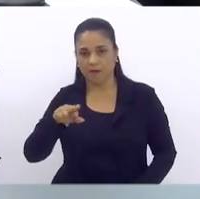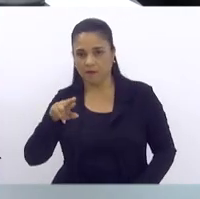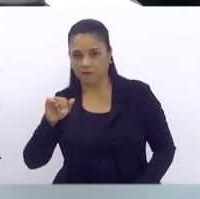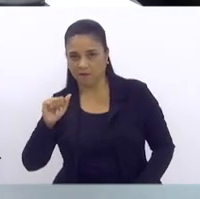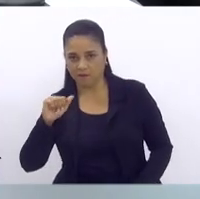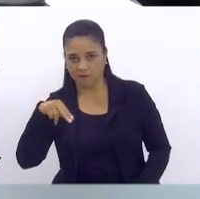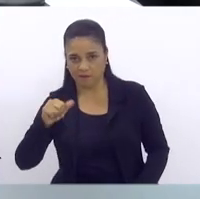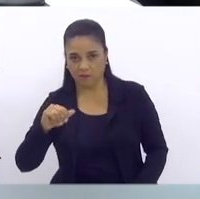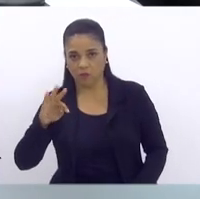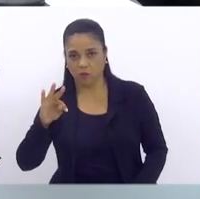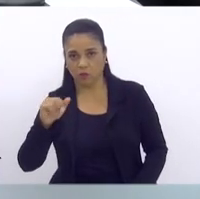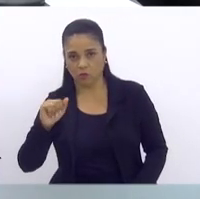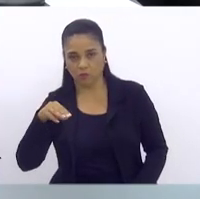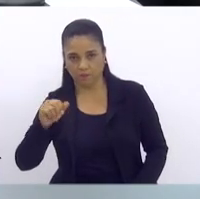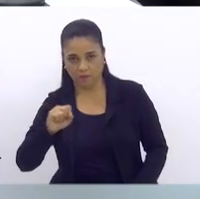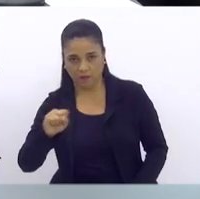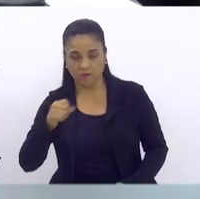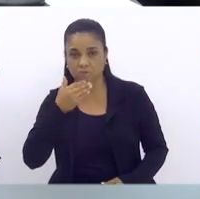possa pedir